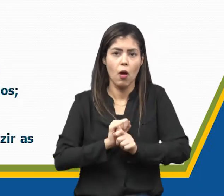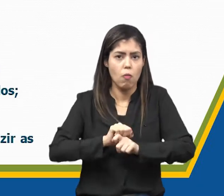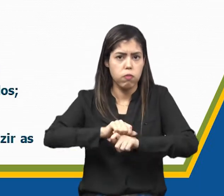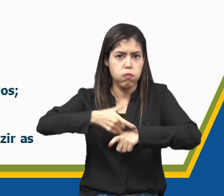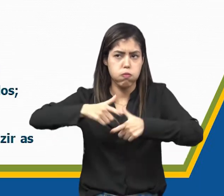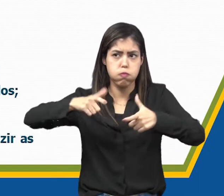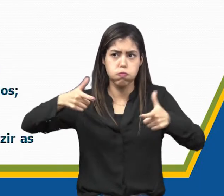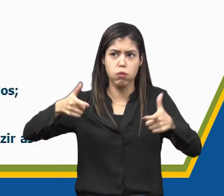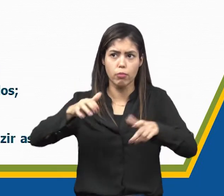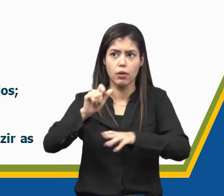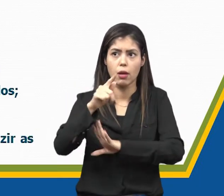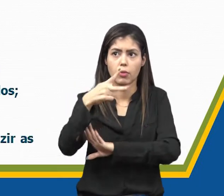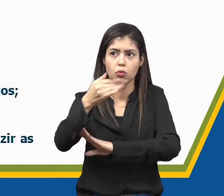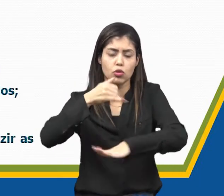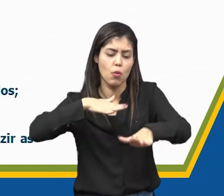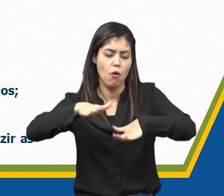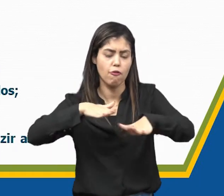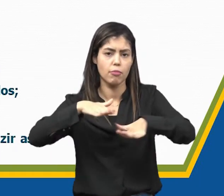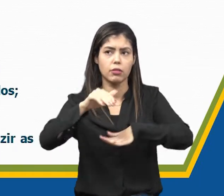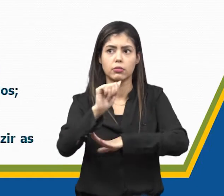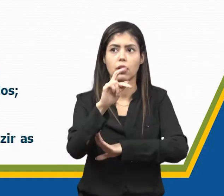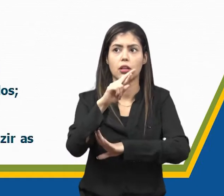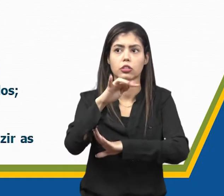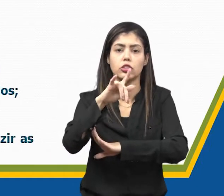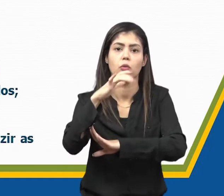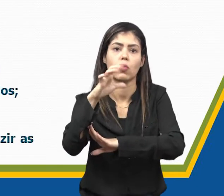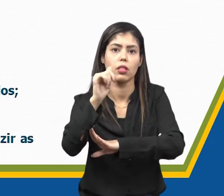aumentar a amplitude de movimento da articulação,